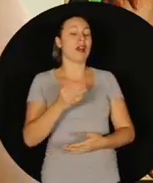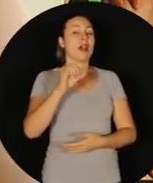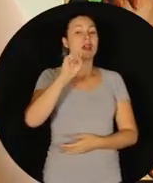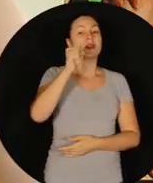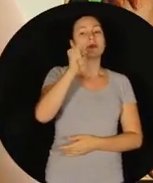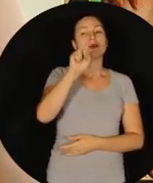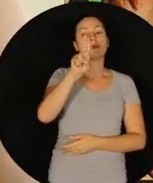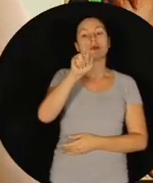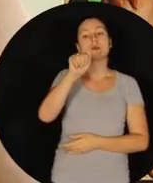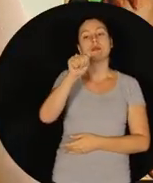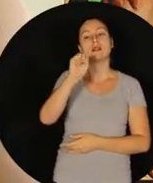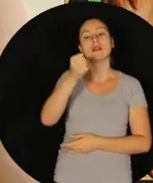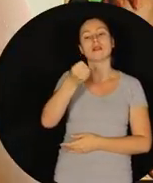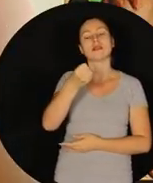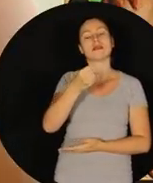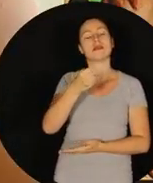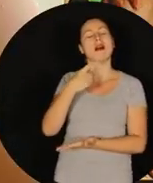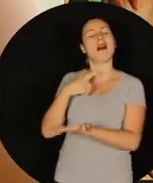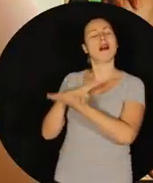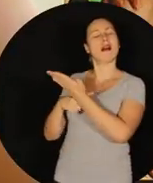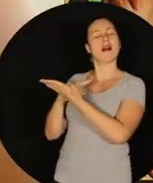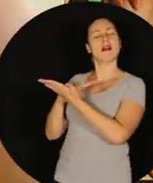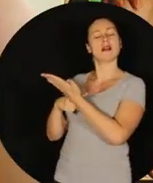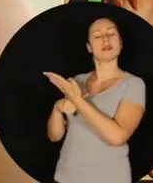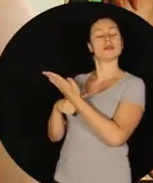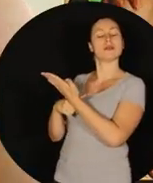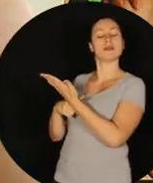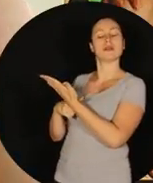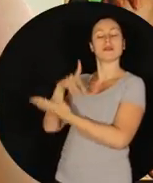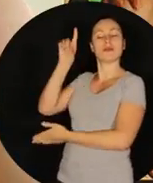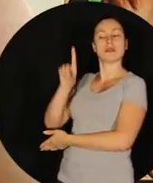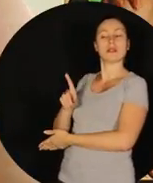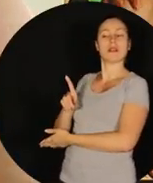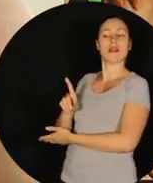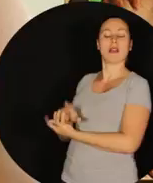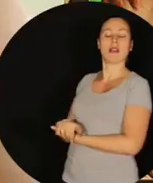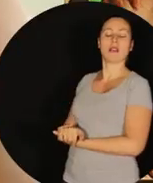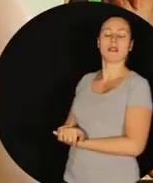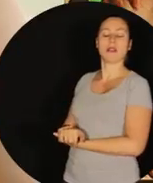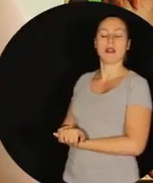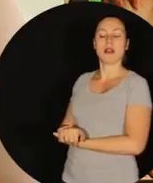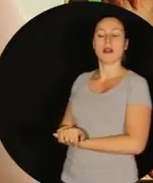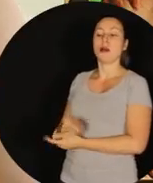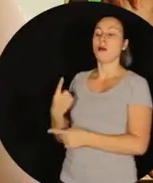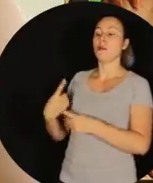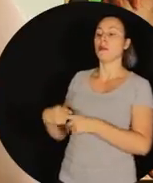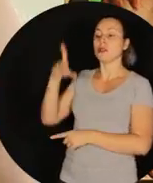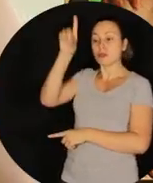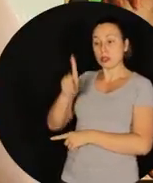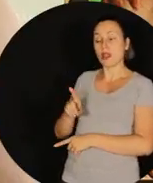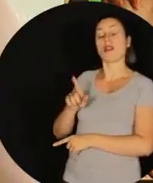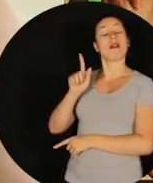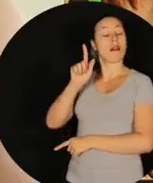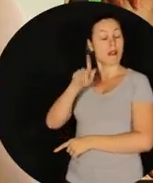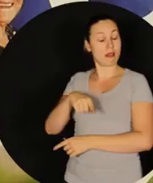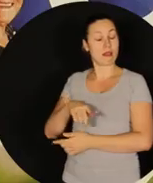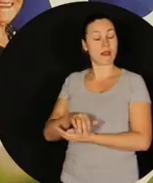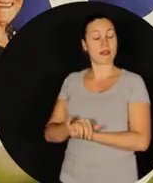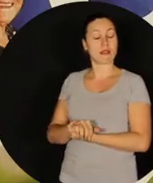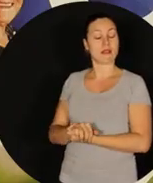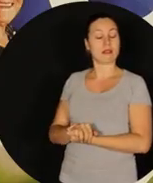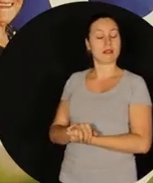o SUAS, ele nos dá esse direito, porque é um direito nosso como usuários, né?